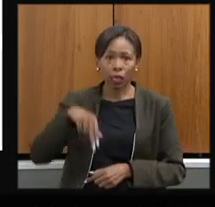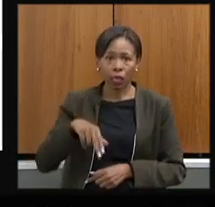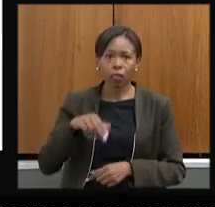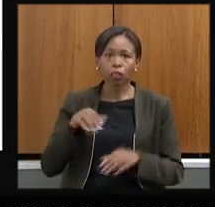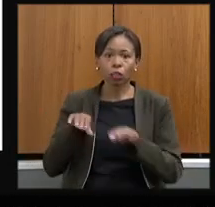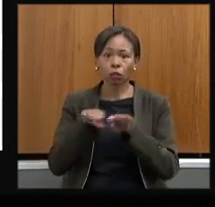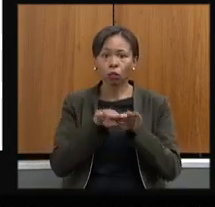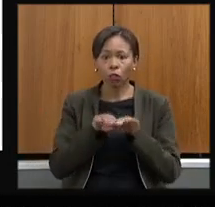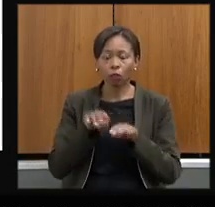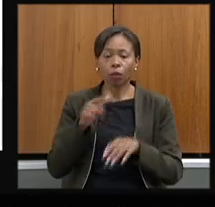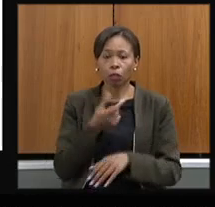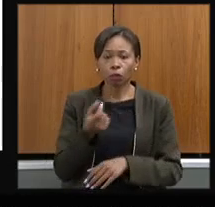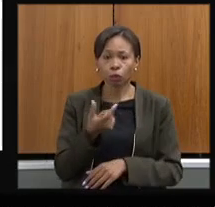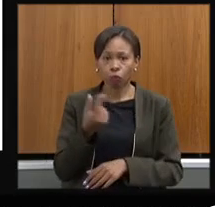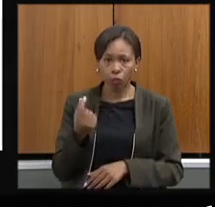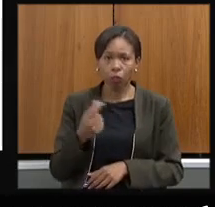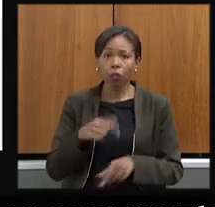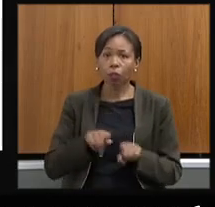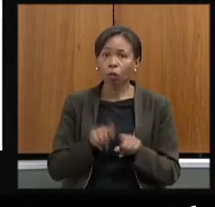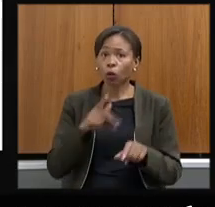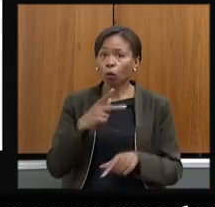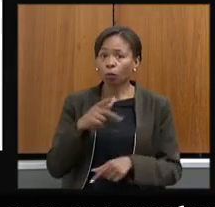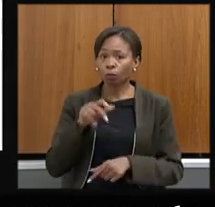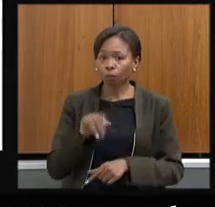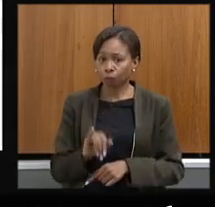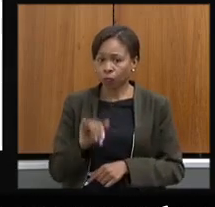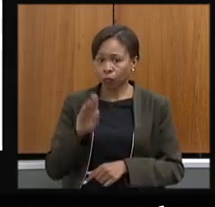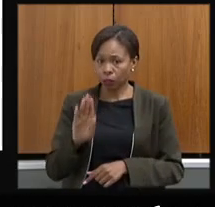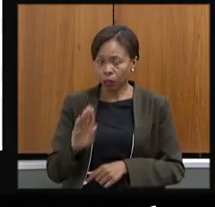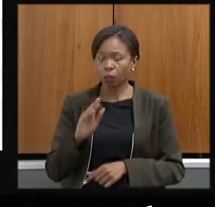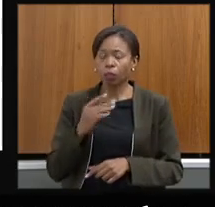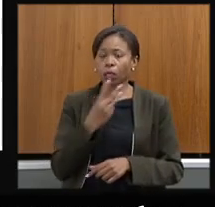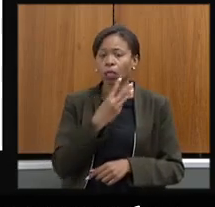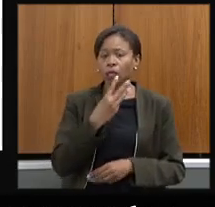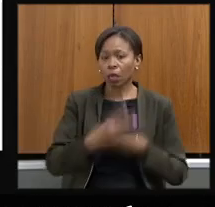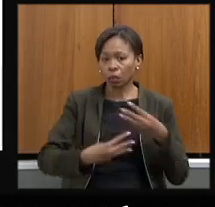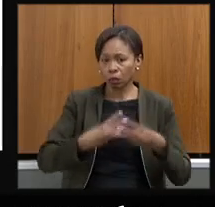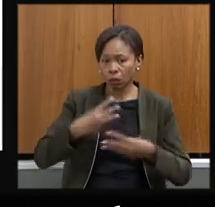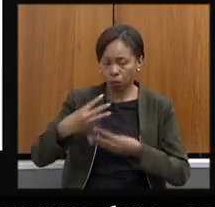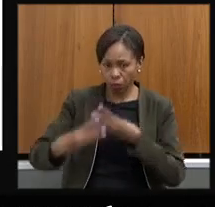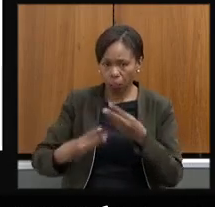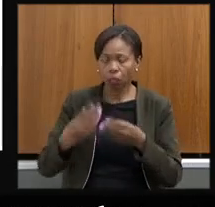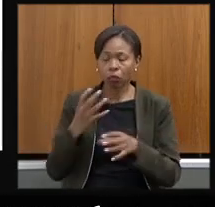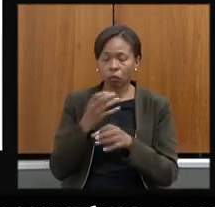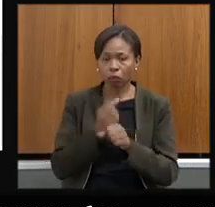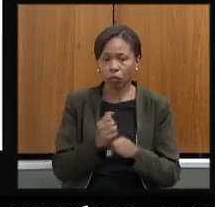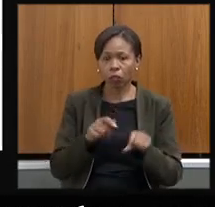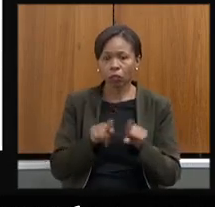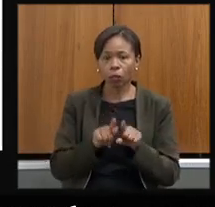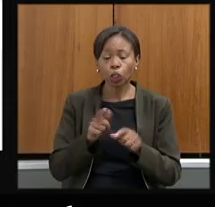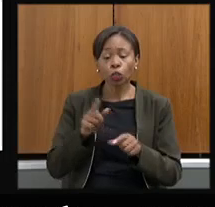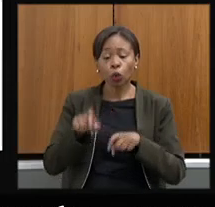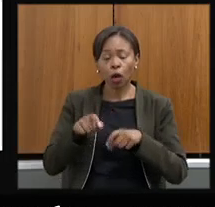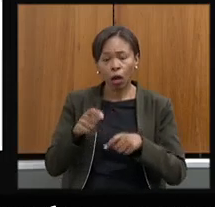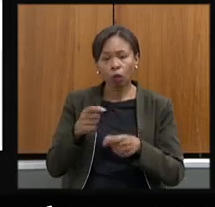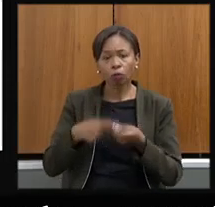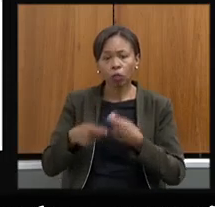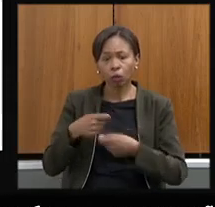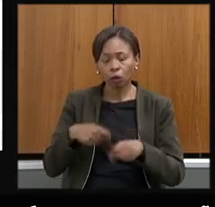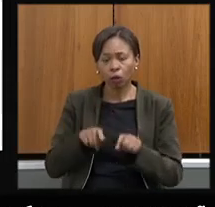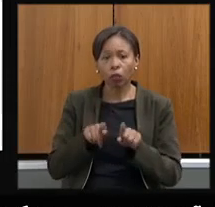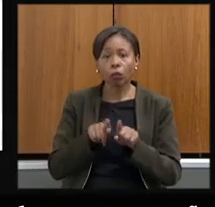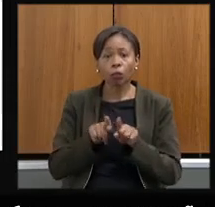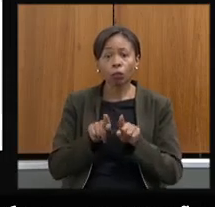realizamos os cálculos do PIB trimestral e a realização do seminário do PIB do agronegócio e realizamos encontros da